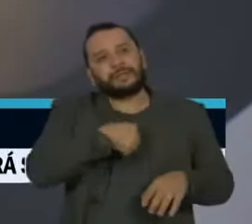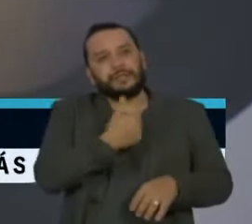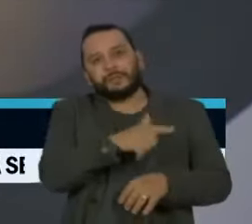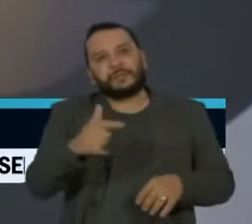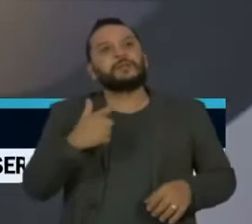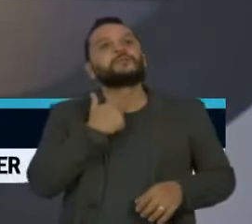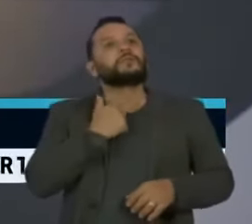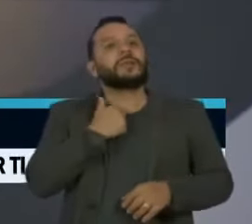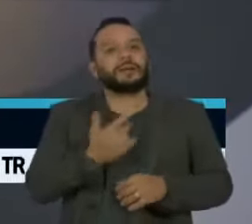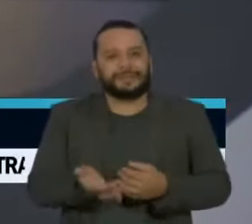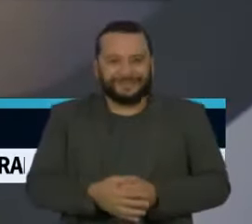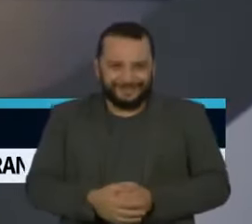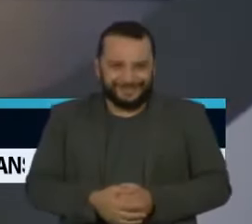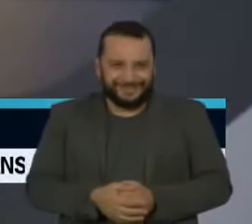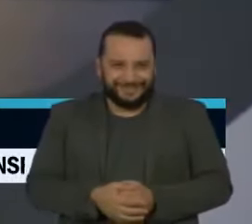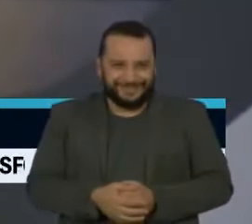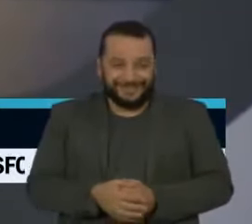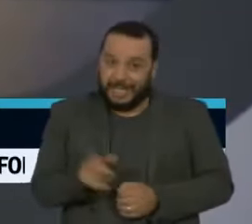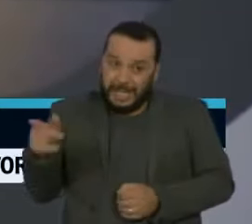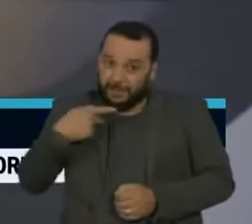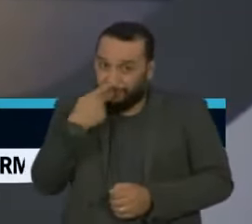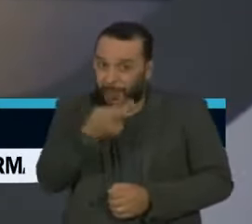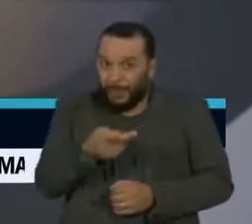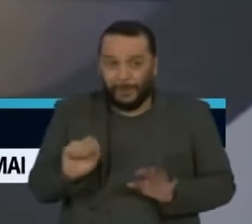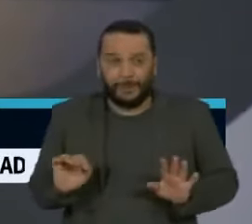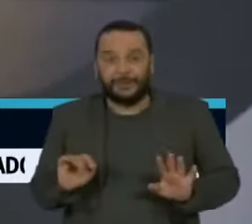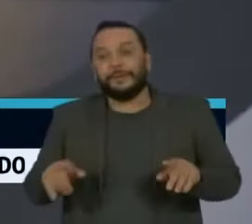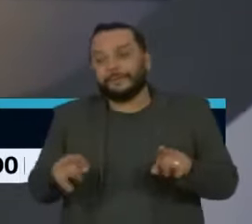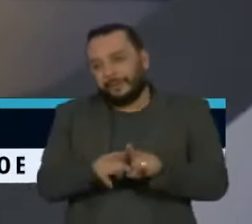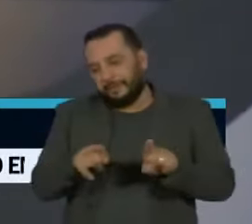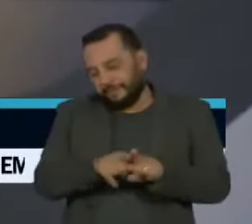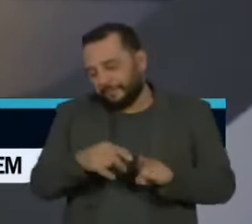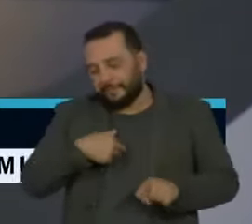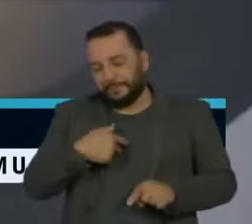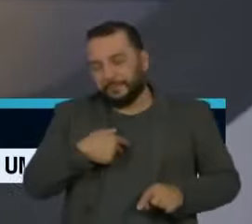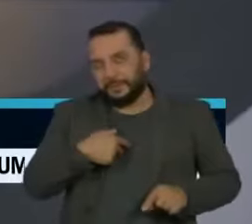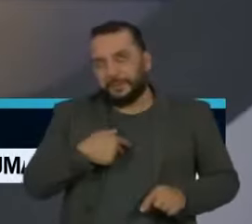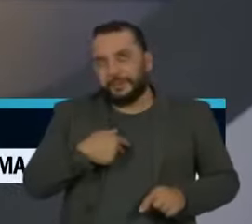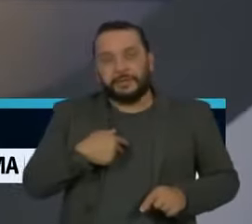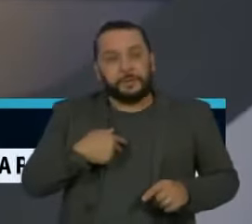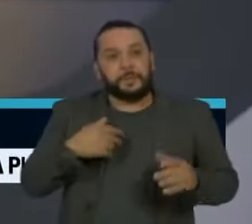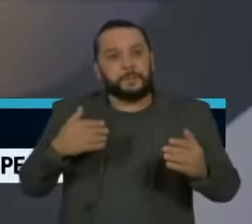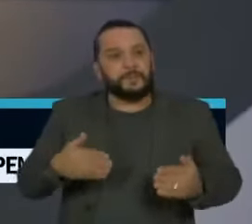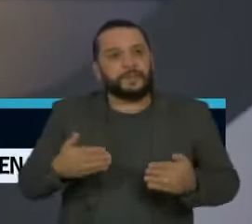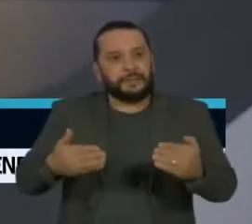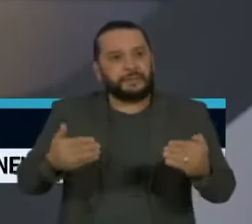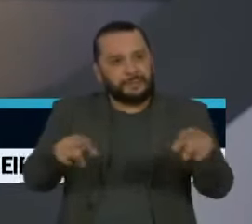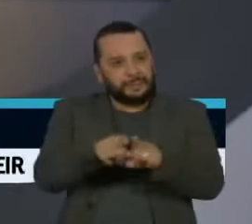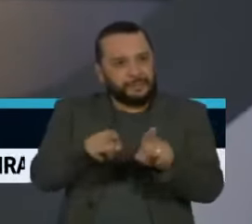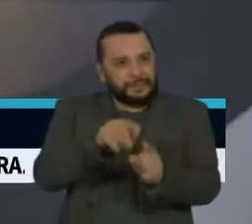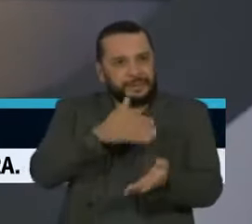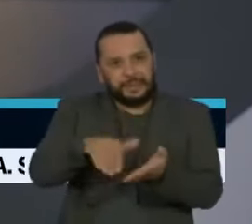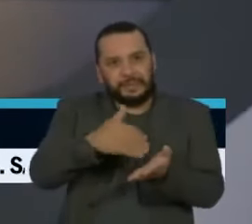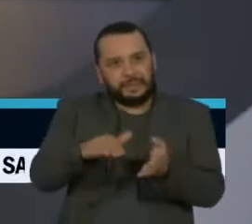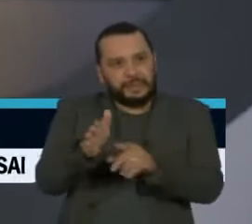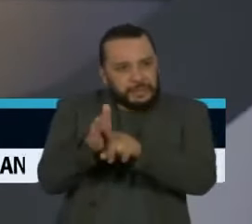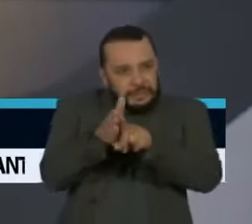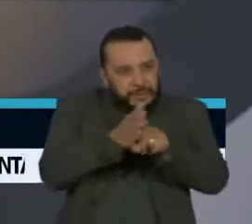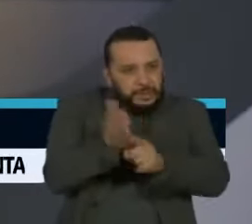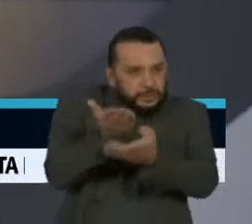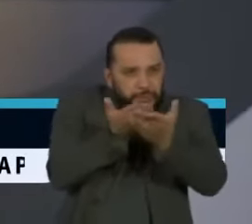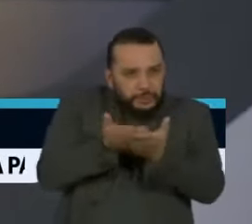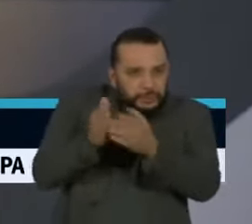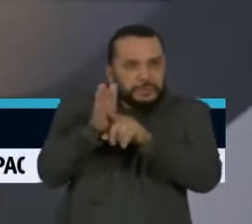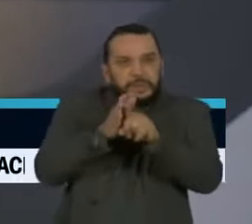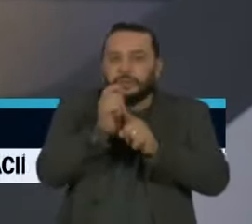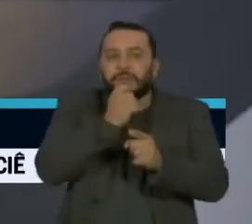Se você pensar que o Ministério e a Secretaria deles, eles não tinham nem os estudos concluídos. A maior parte das